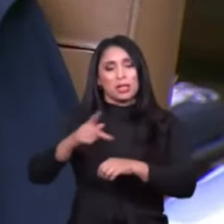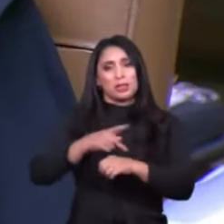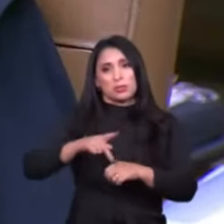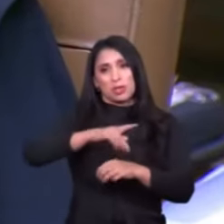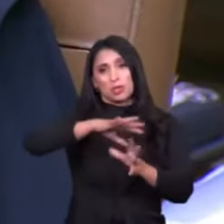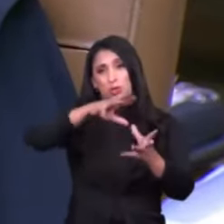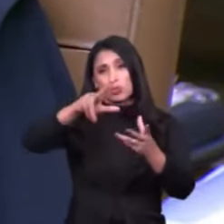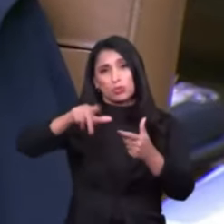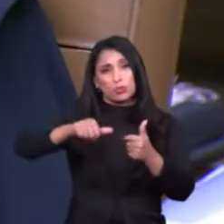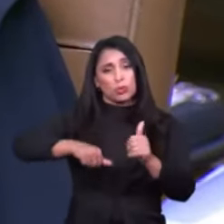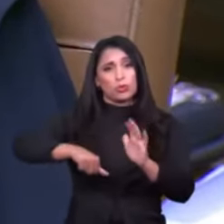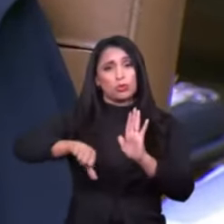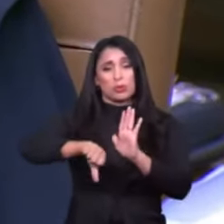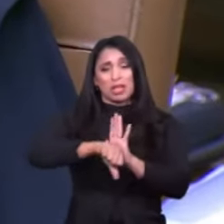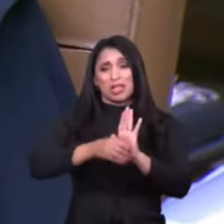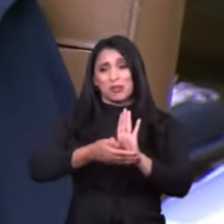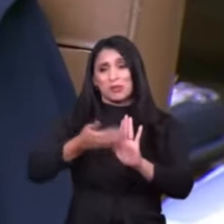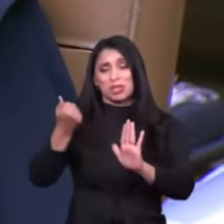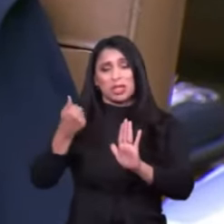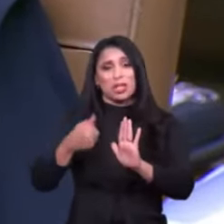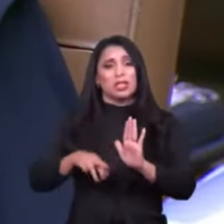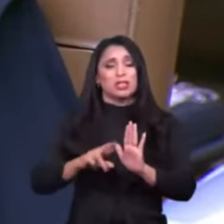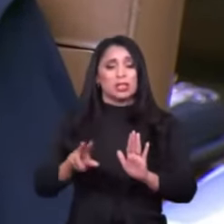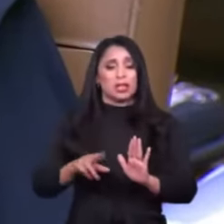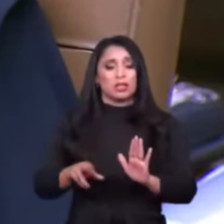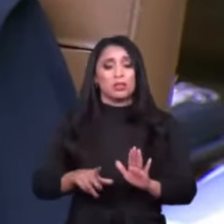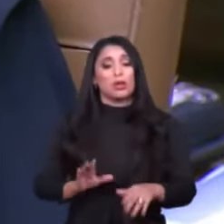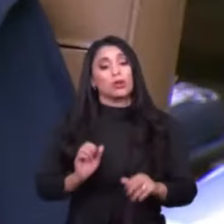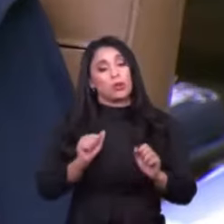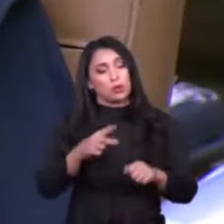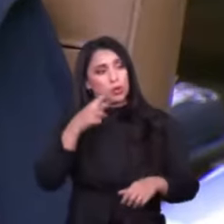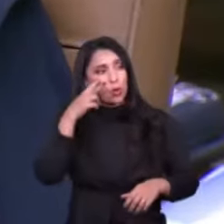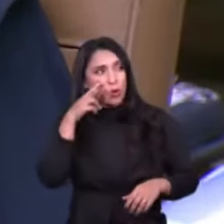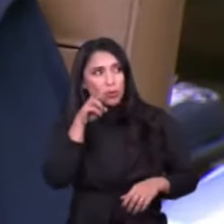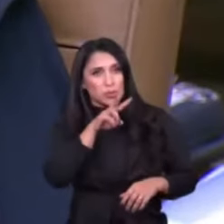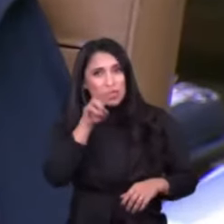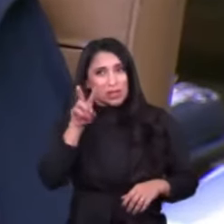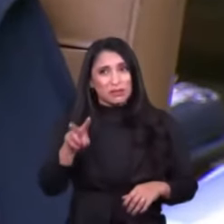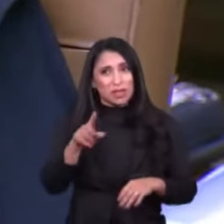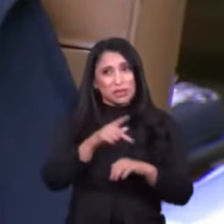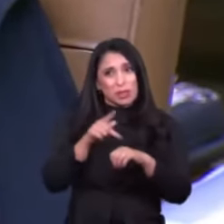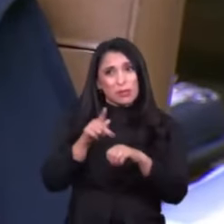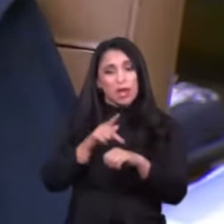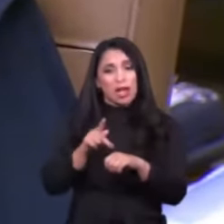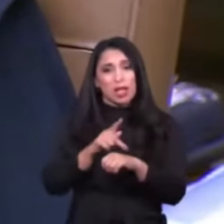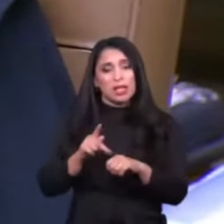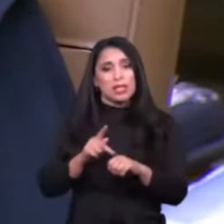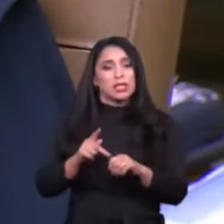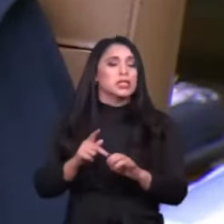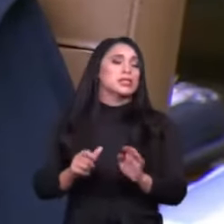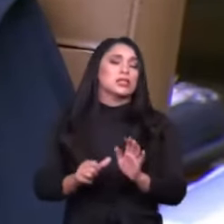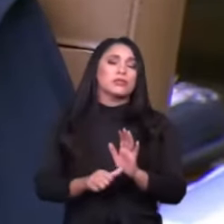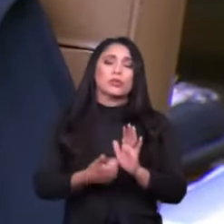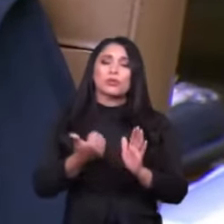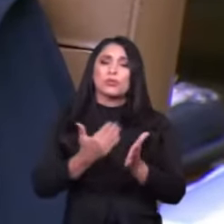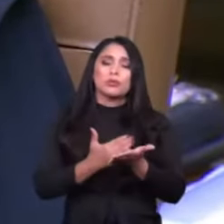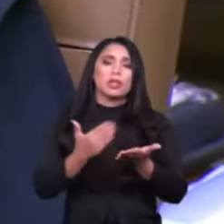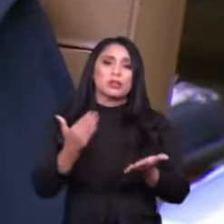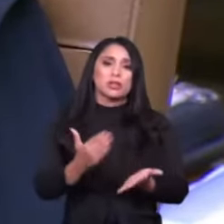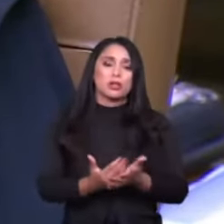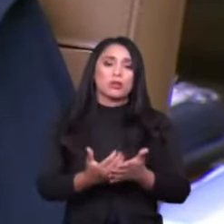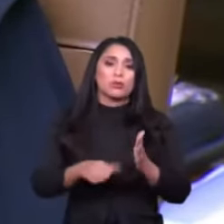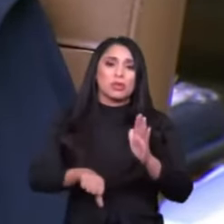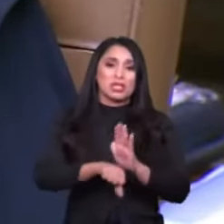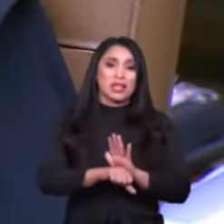quanto à descriminalização do uso das drogas. E, ao que pude observar, alguns países que foram pioneiros na descriminalização hoje